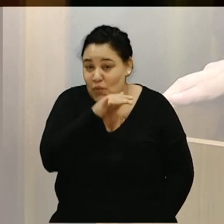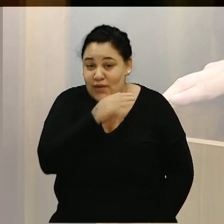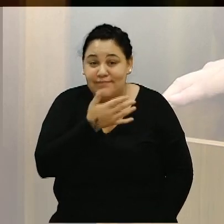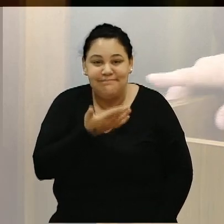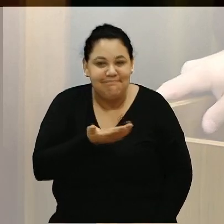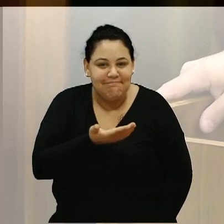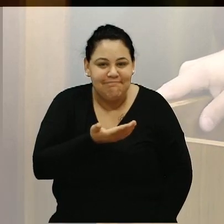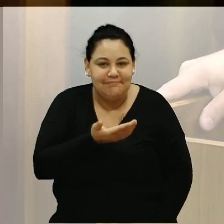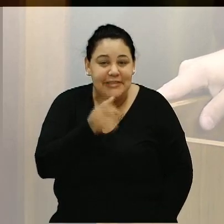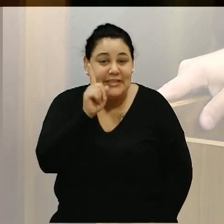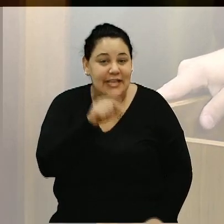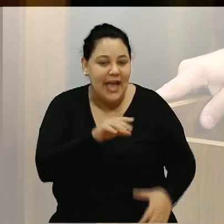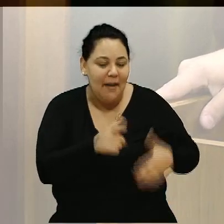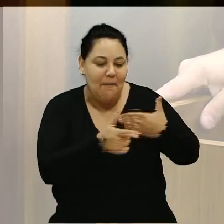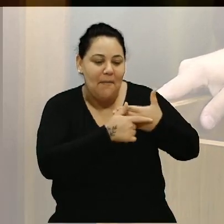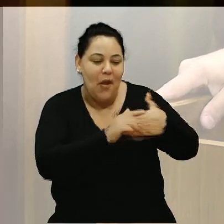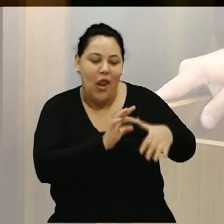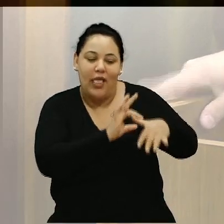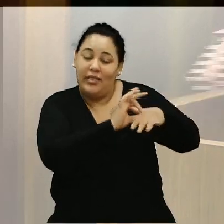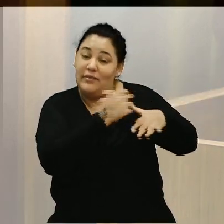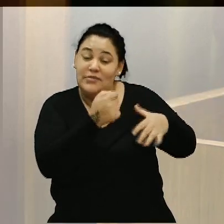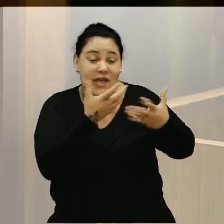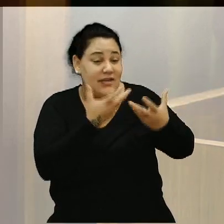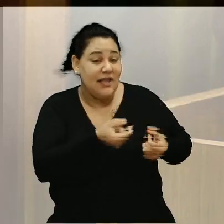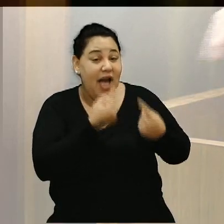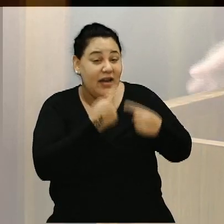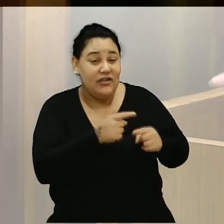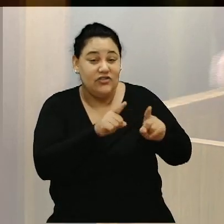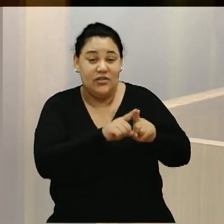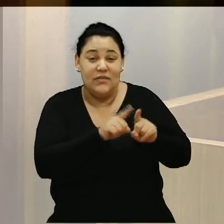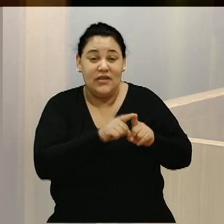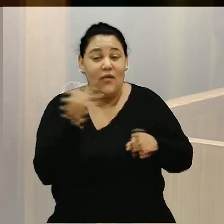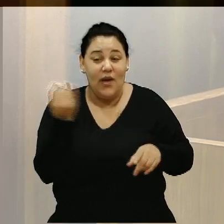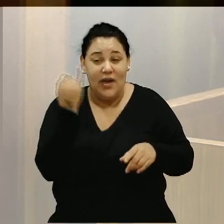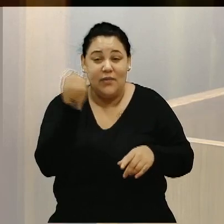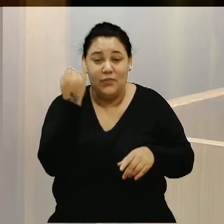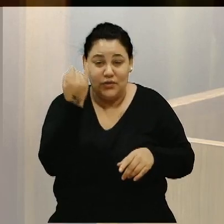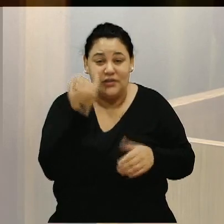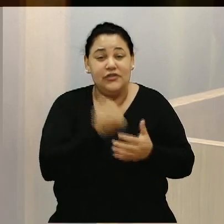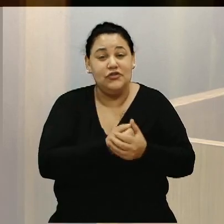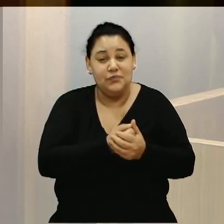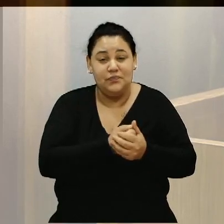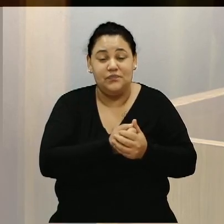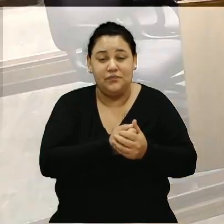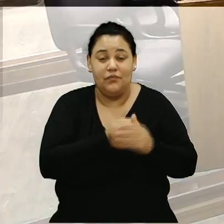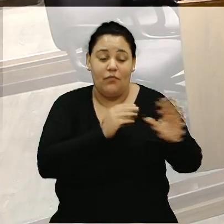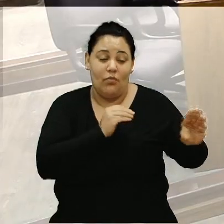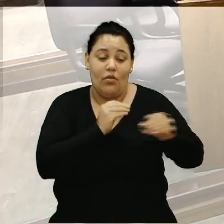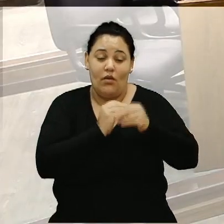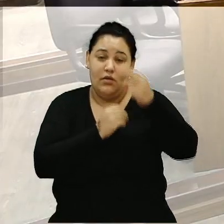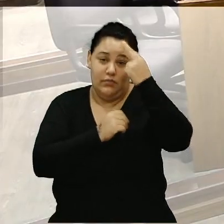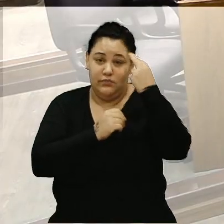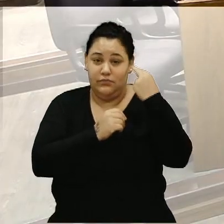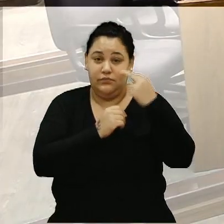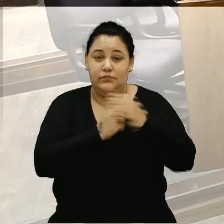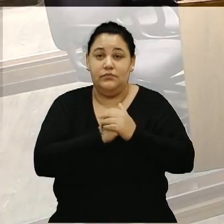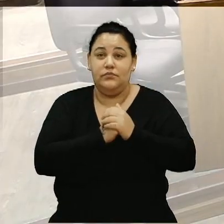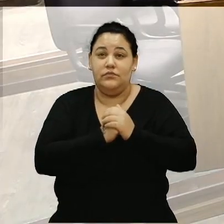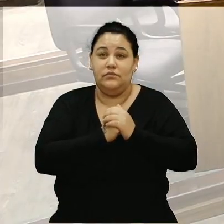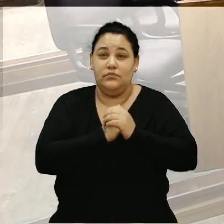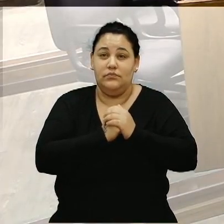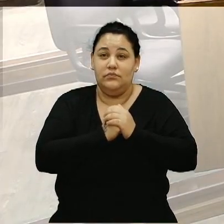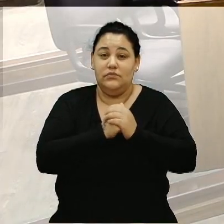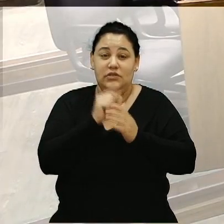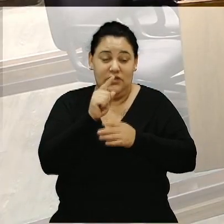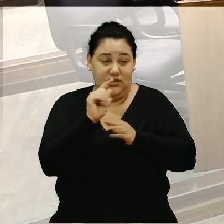é importante trazer para a responsabilidade essas questões. Isso é uma parte, vereador Rafael Bueno. Bom, vereador, eu já convoco o senhor, também